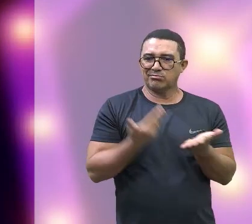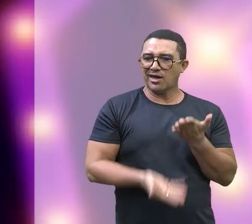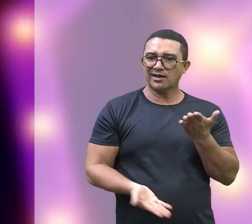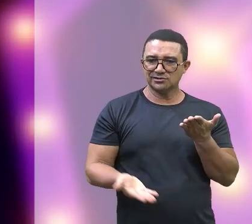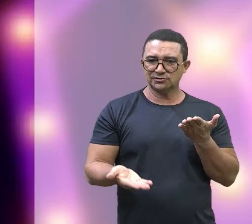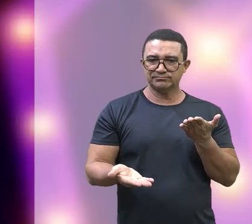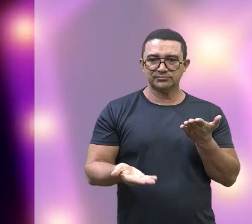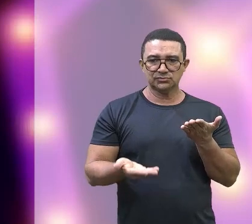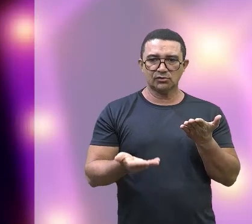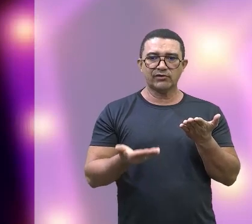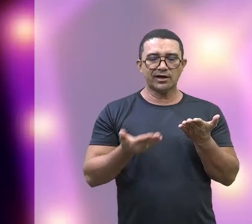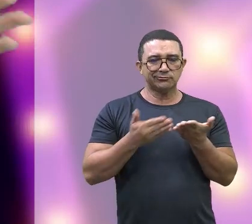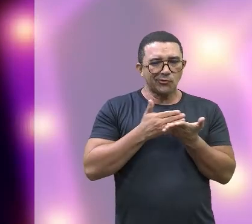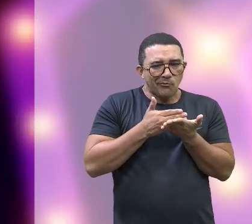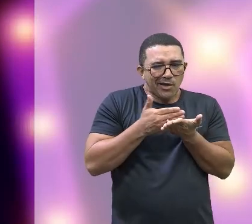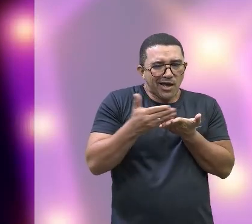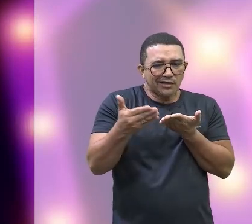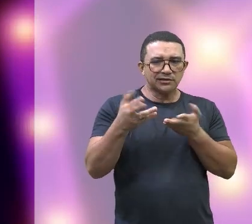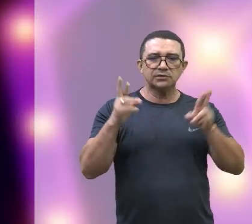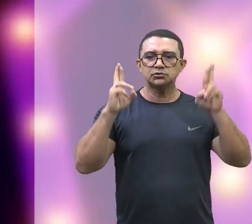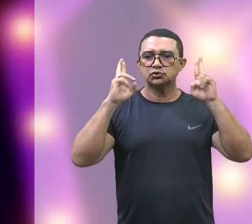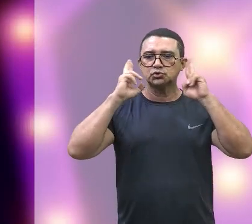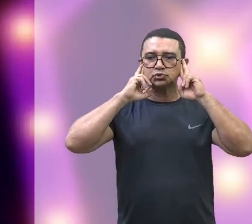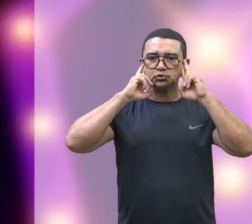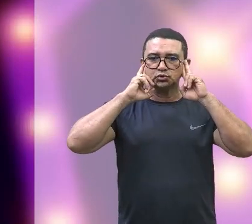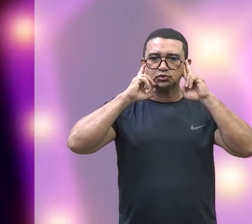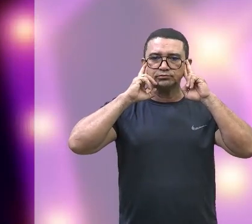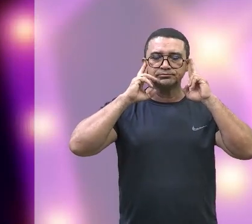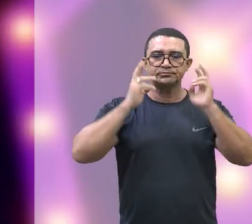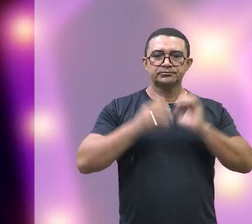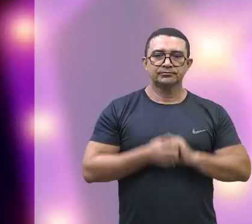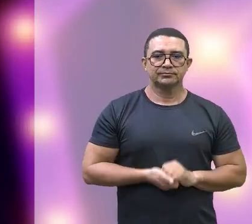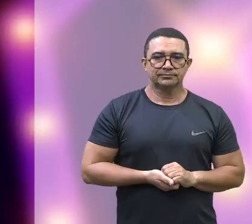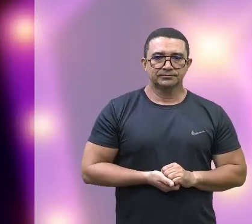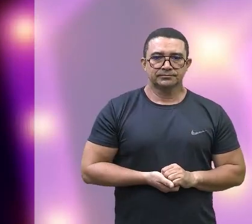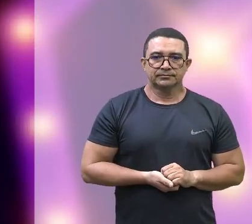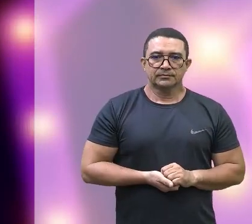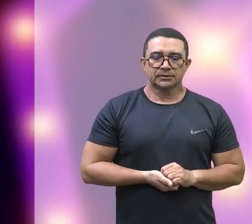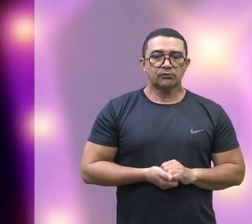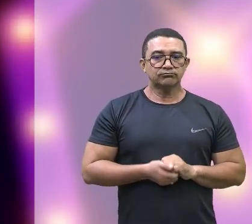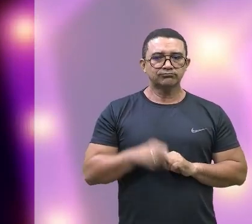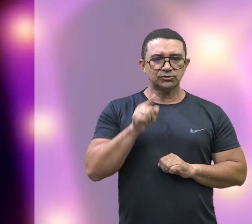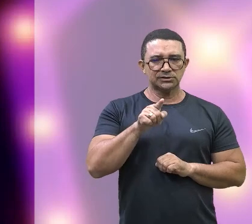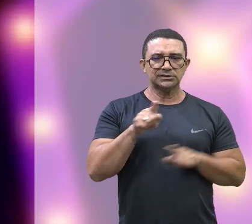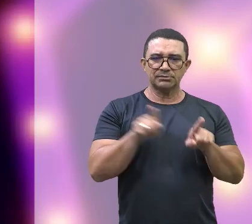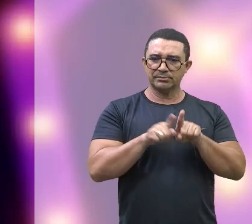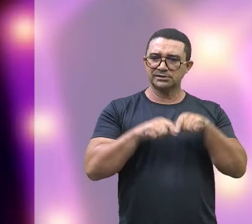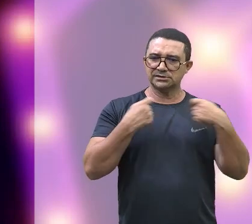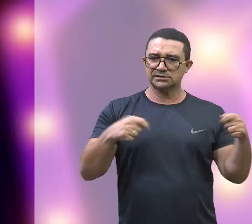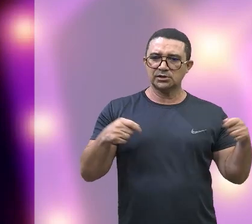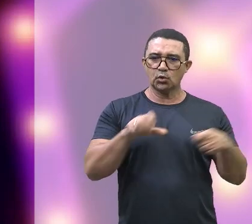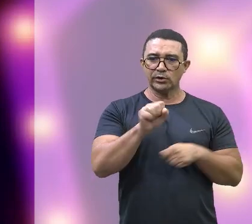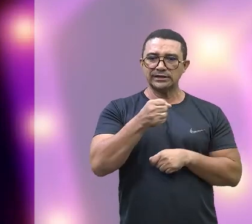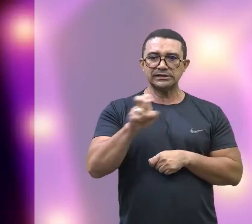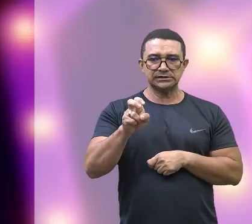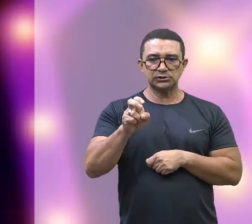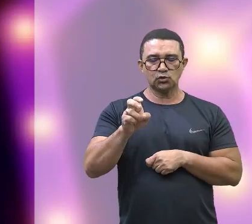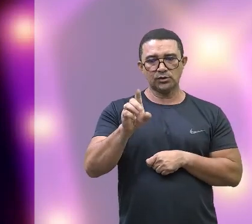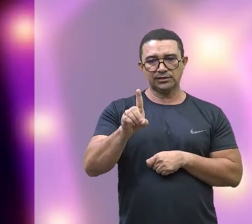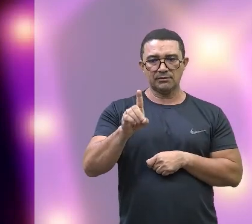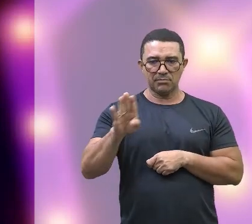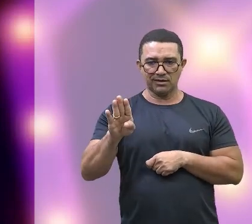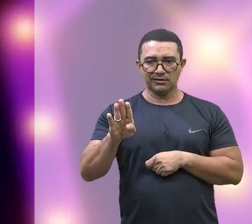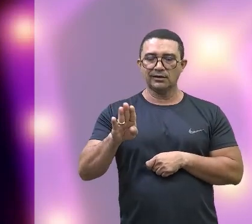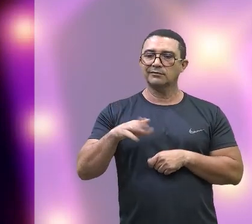ficando surdo, surdo, surdo, até não ter mais volta. Triste, né? Cuidado, a partir de 85 decibéis é um